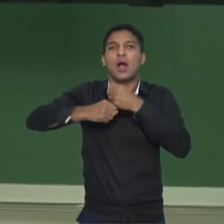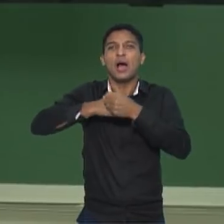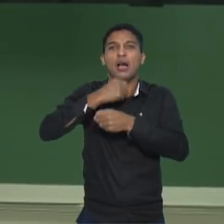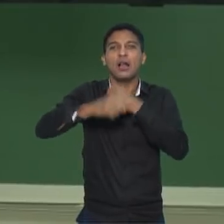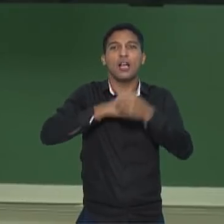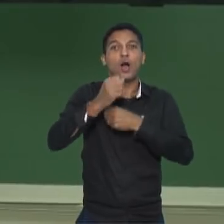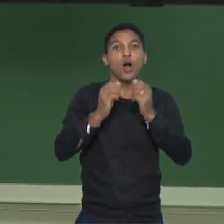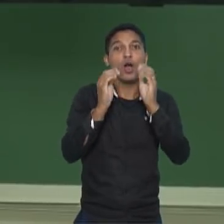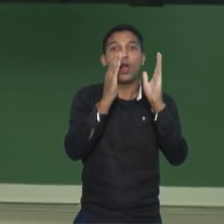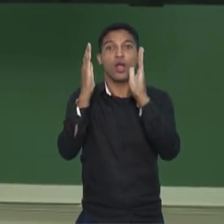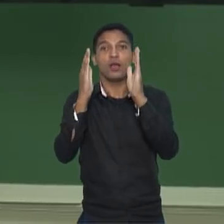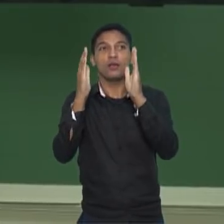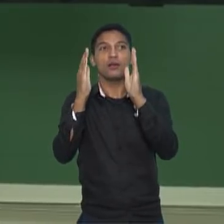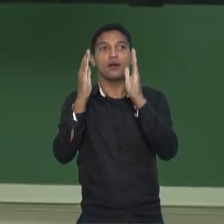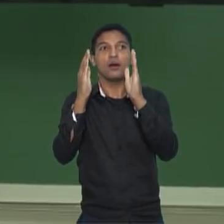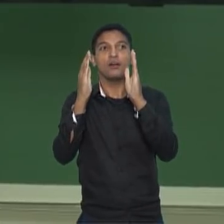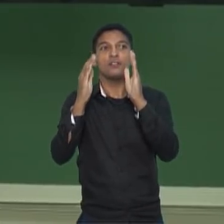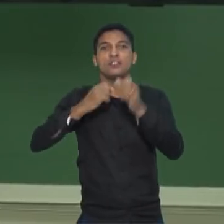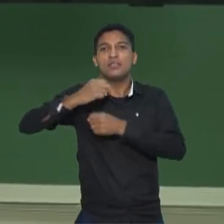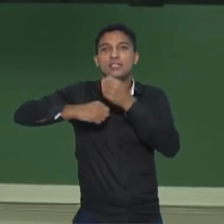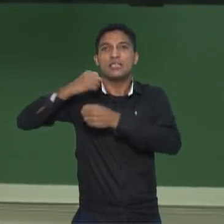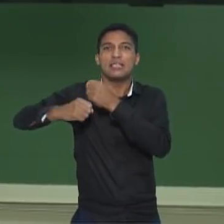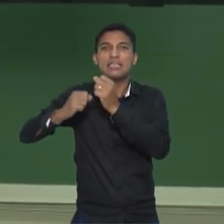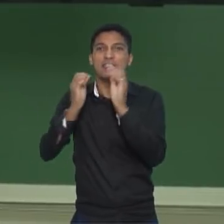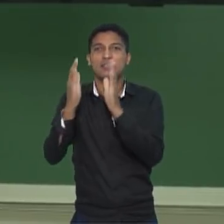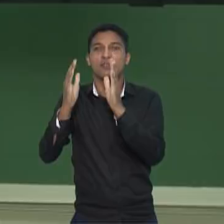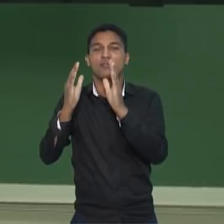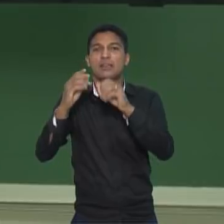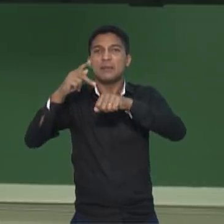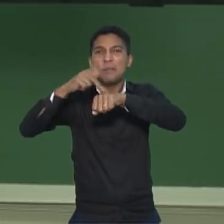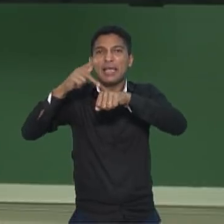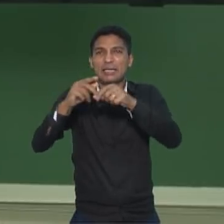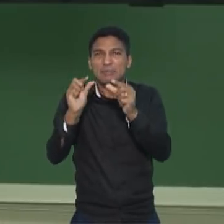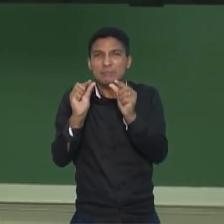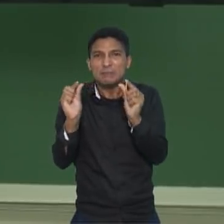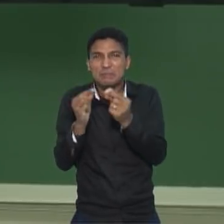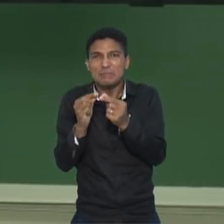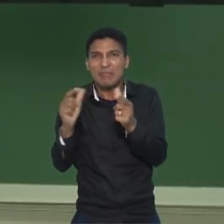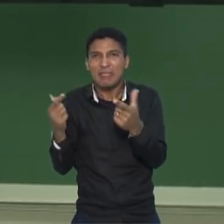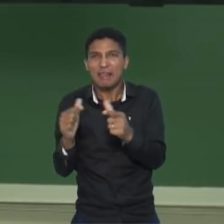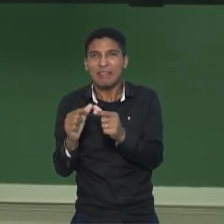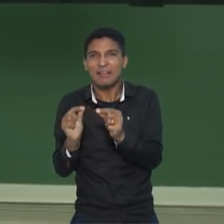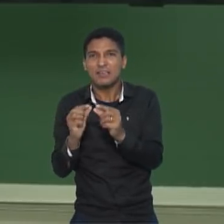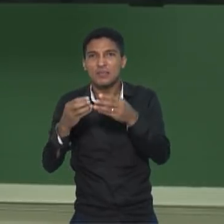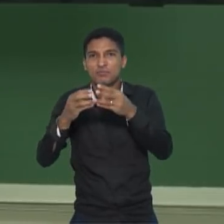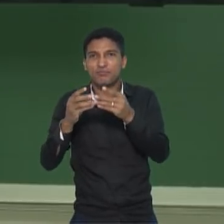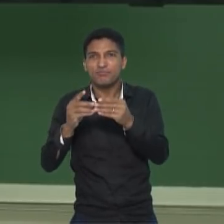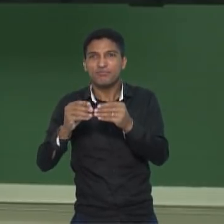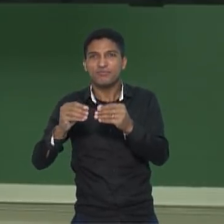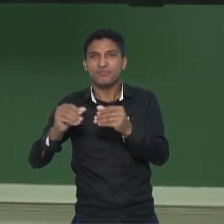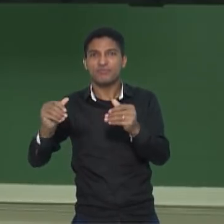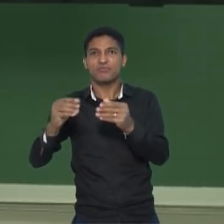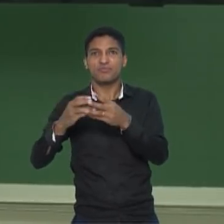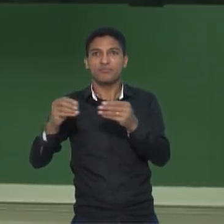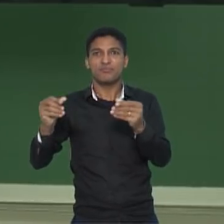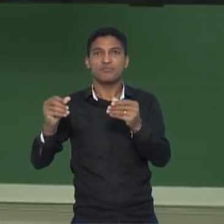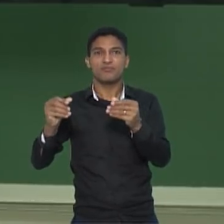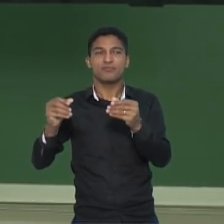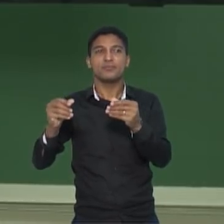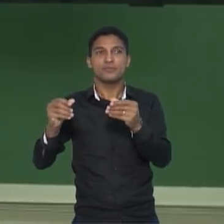cada vez mais em partículas menores. Bem, quanto mais desenvolvido o